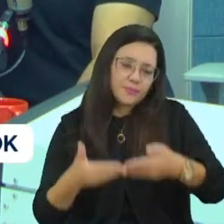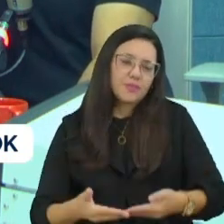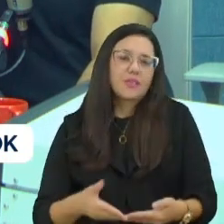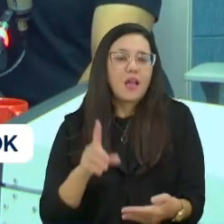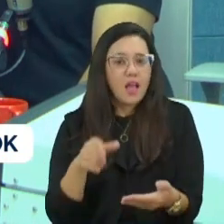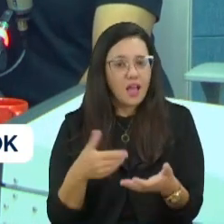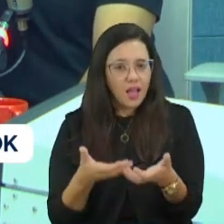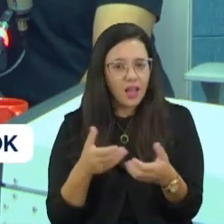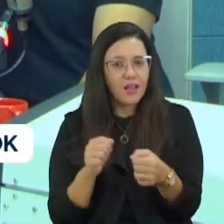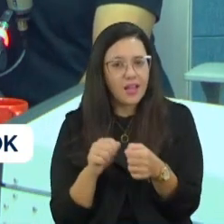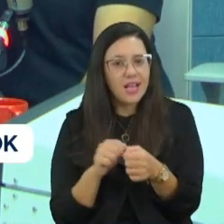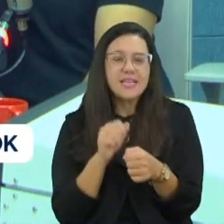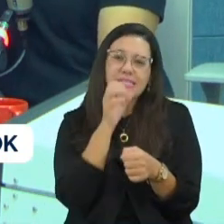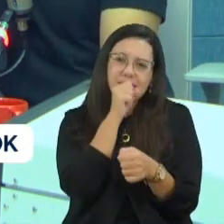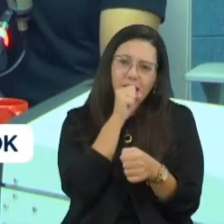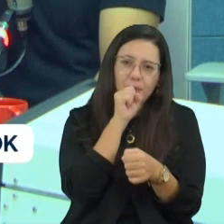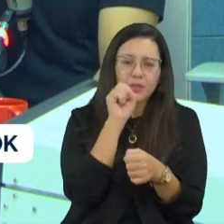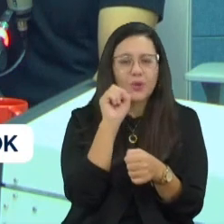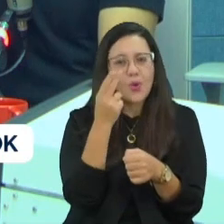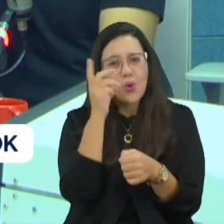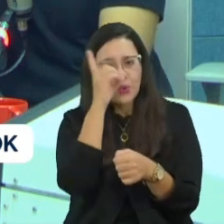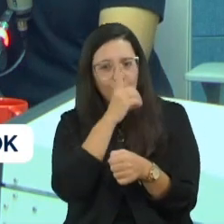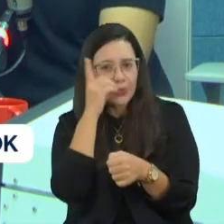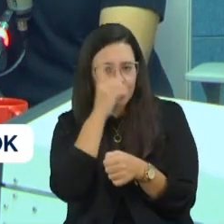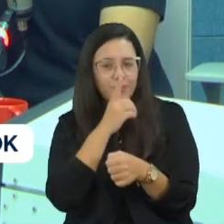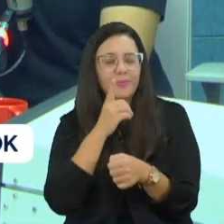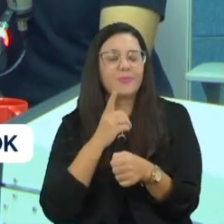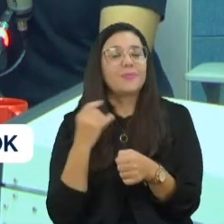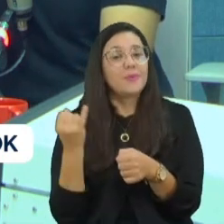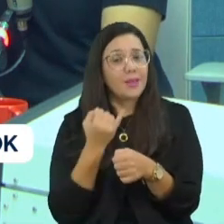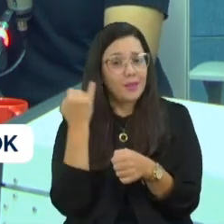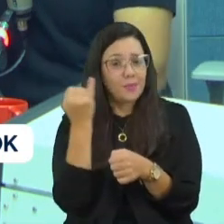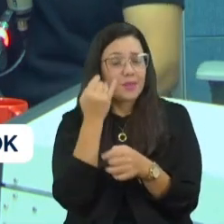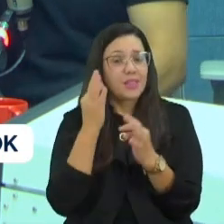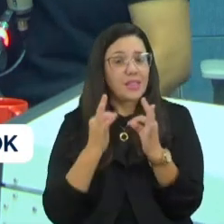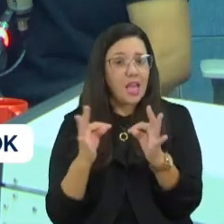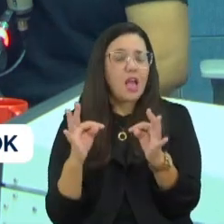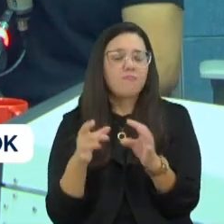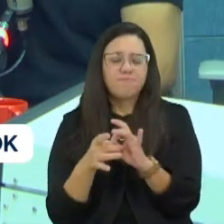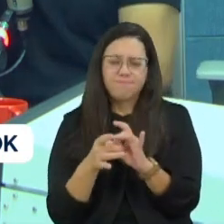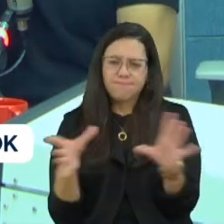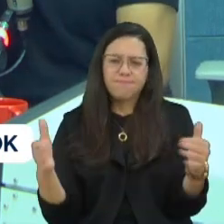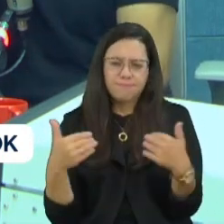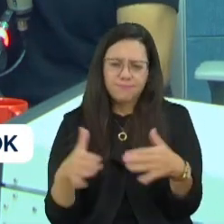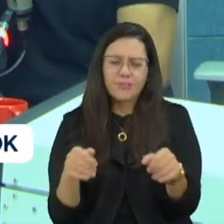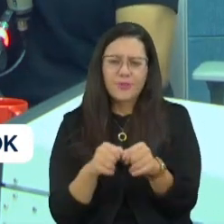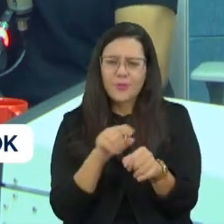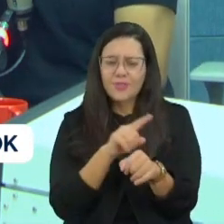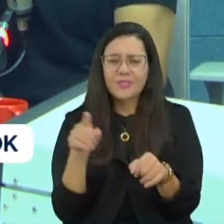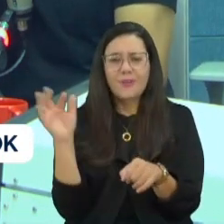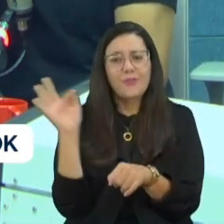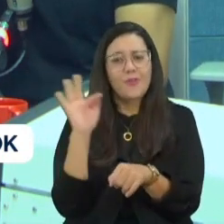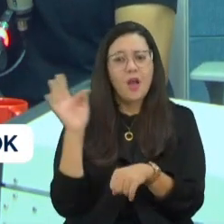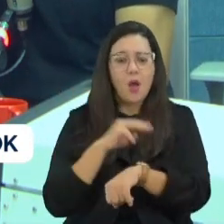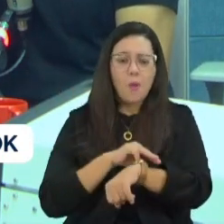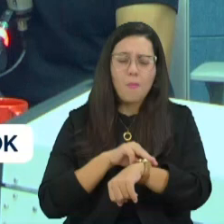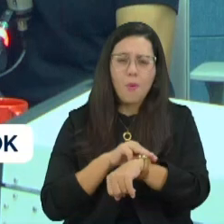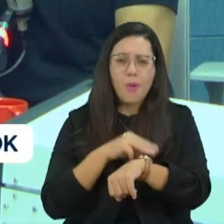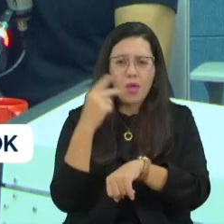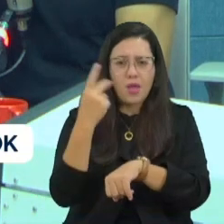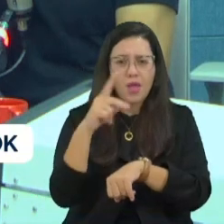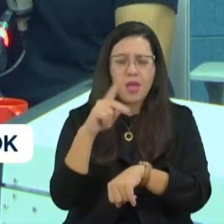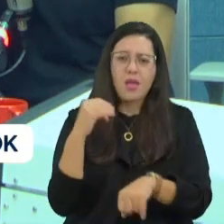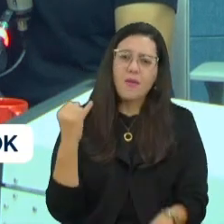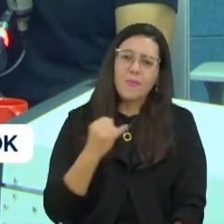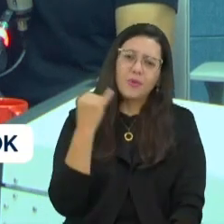no domingo. Então, eu vejo assim, hoje a tecnologia te permite fazer uma faculdade no momento mais oportuno